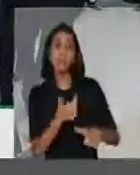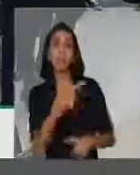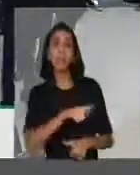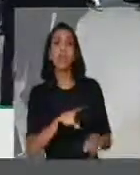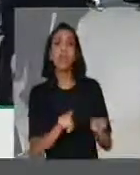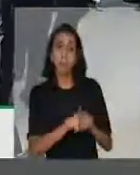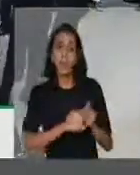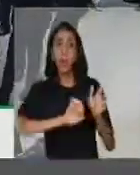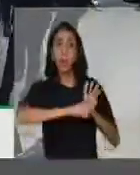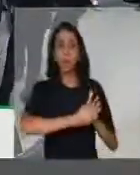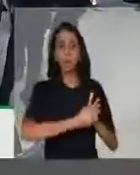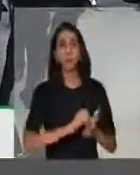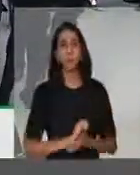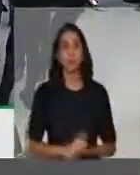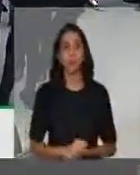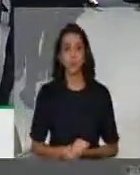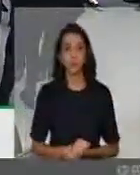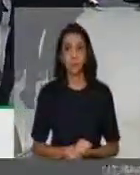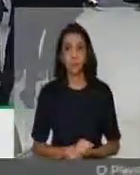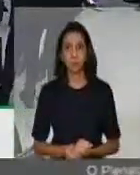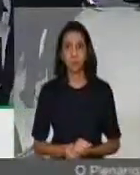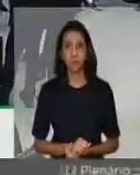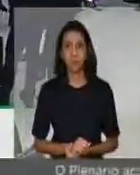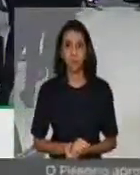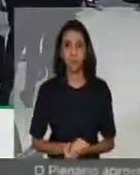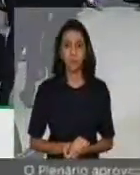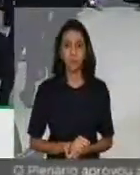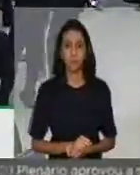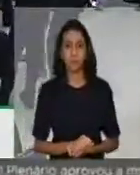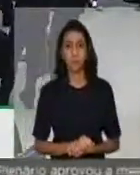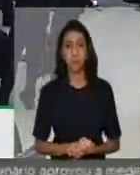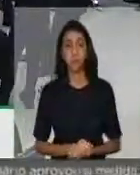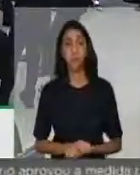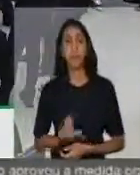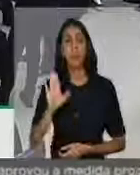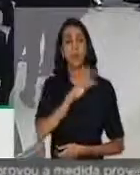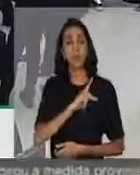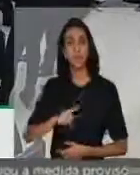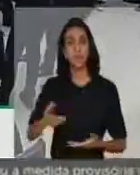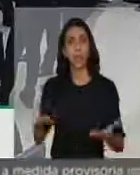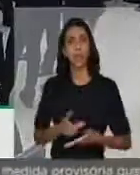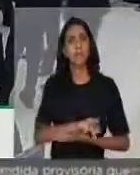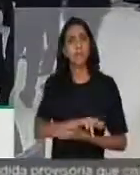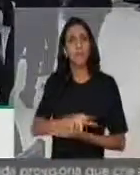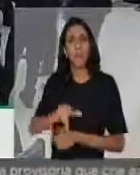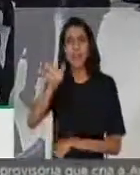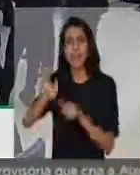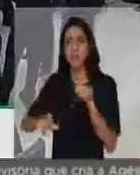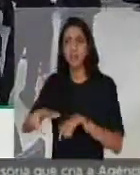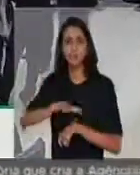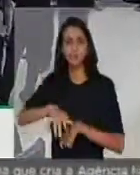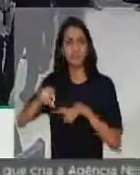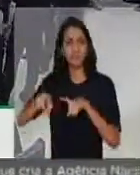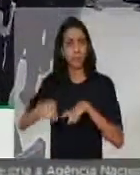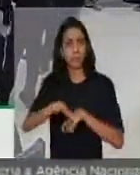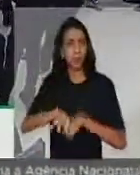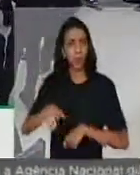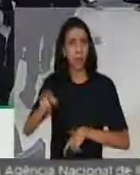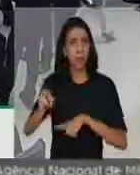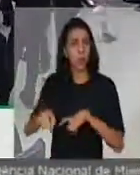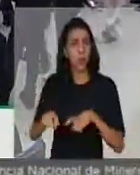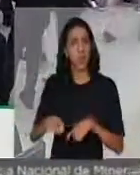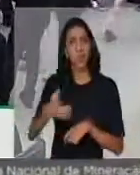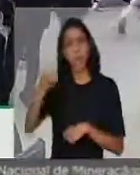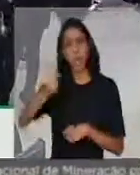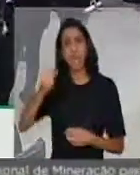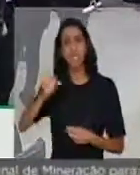também é uma obstrução. Senhor presidente, nesse momento, milhares de agricultores no Brasil, de